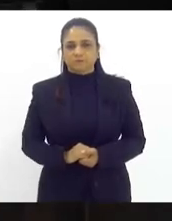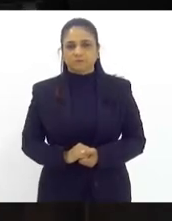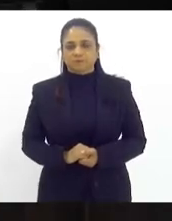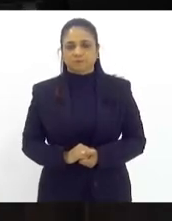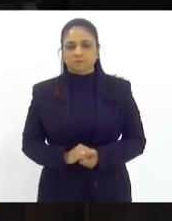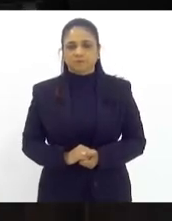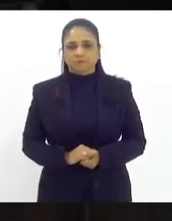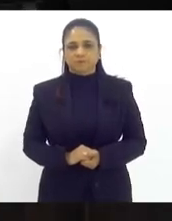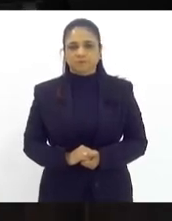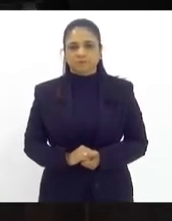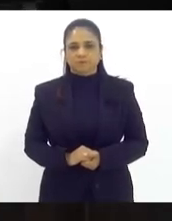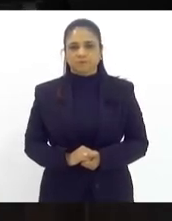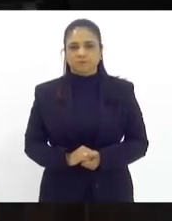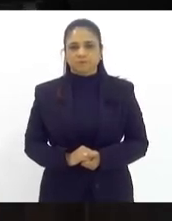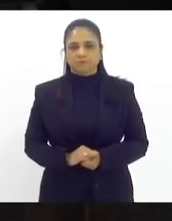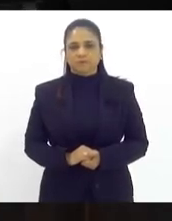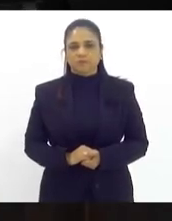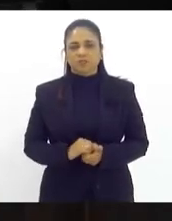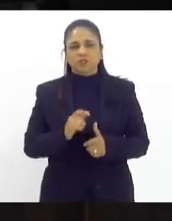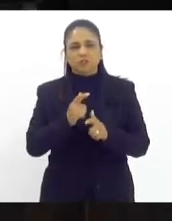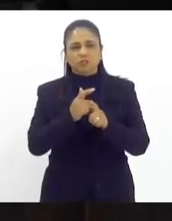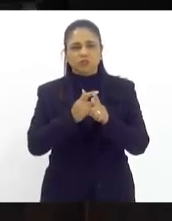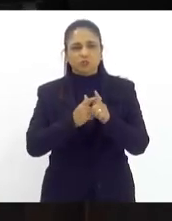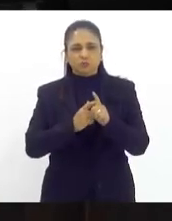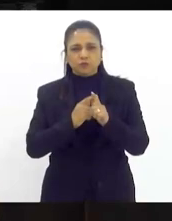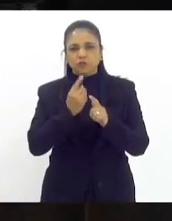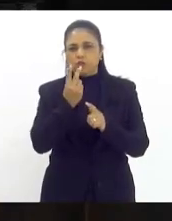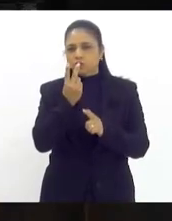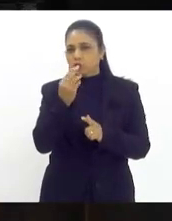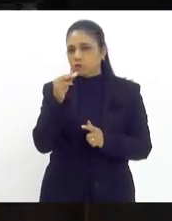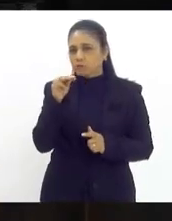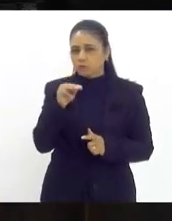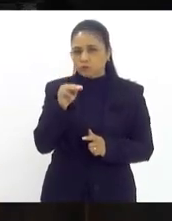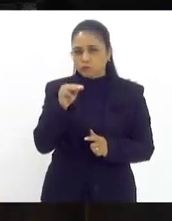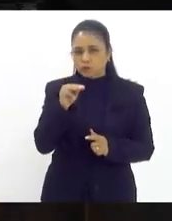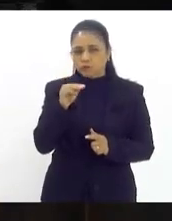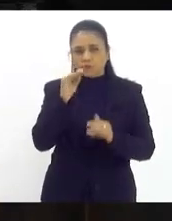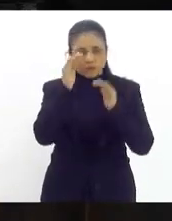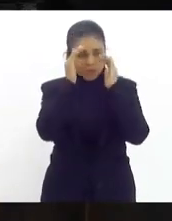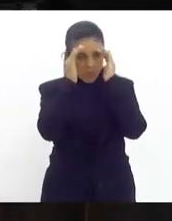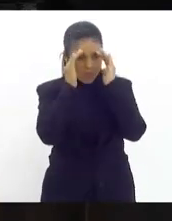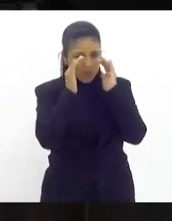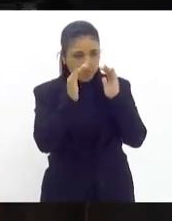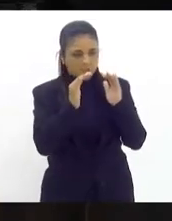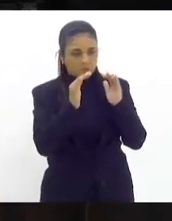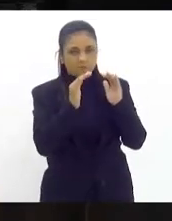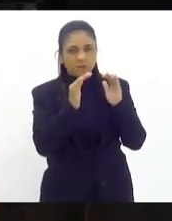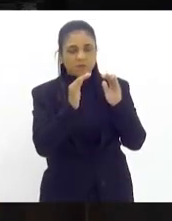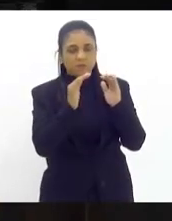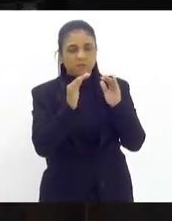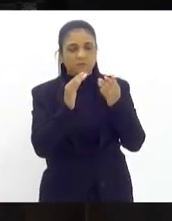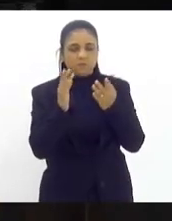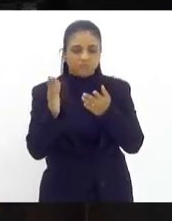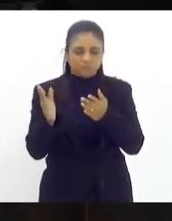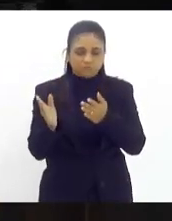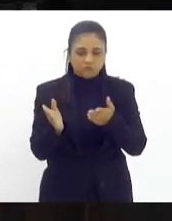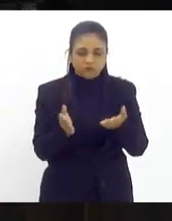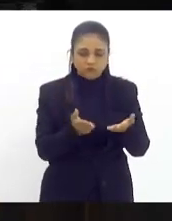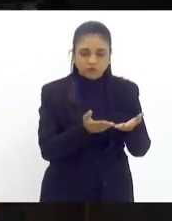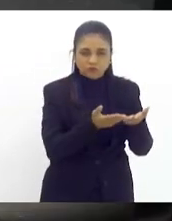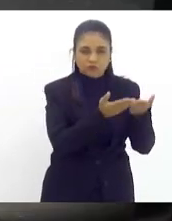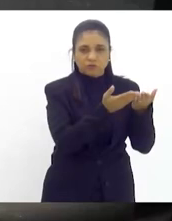vamos suspender a sessão aqui dois minutinhos até que o respeito a retirada da imagem Nossa Senhora de